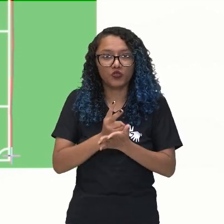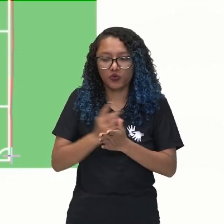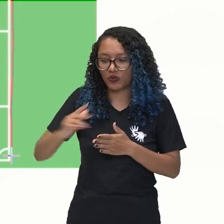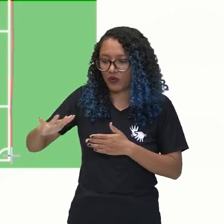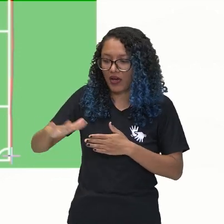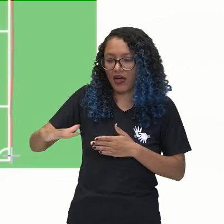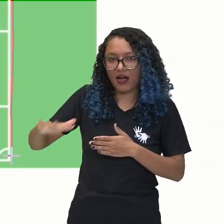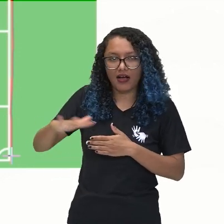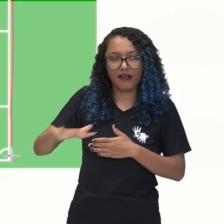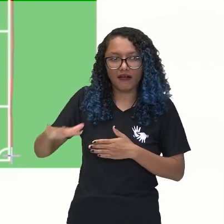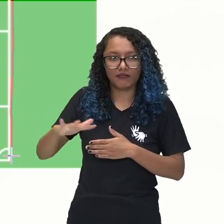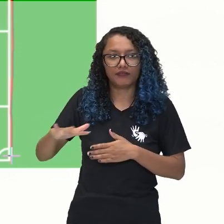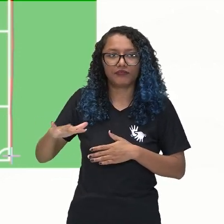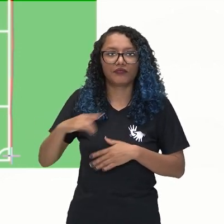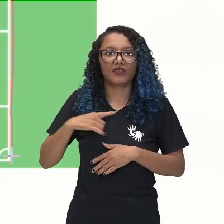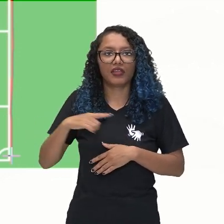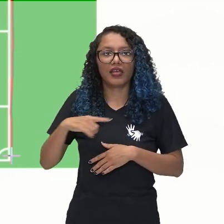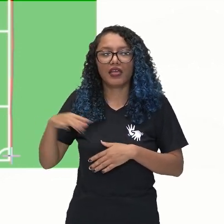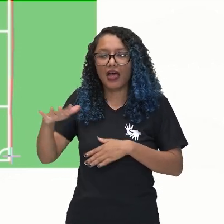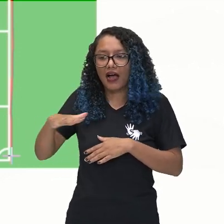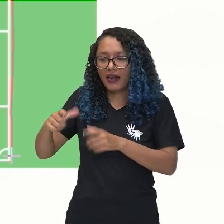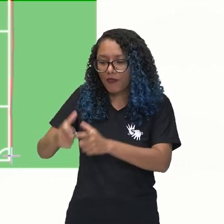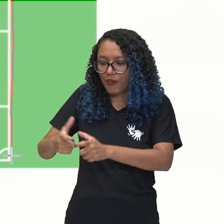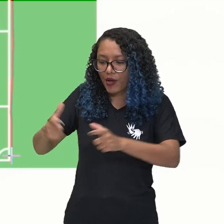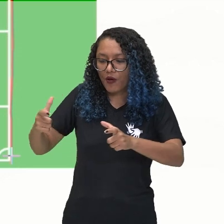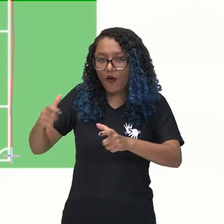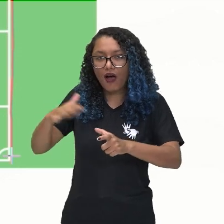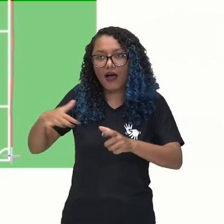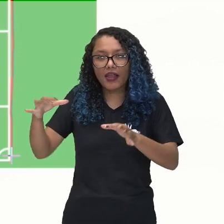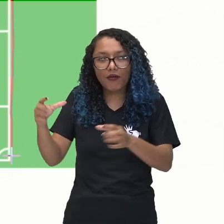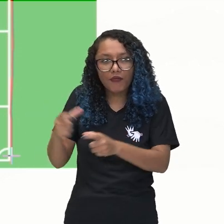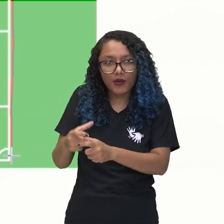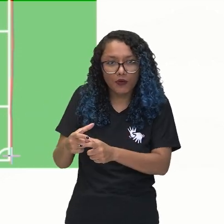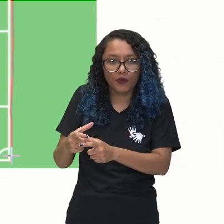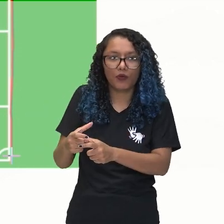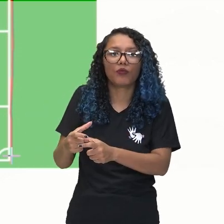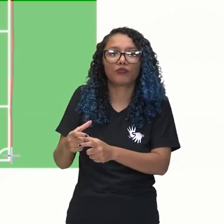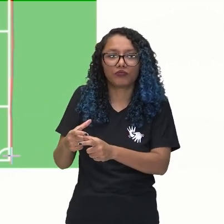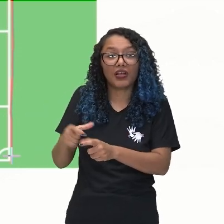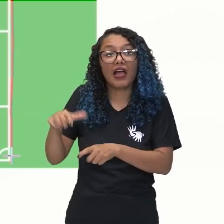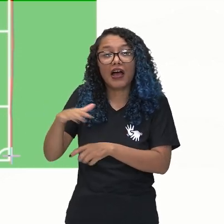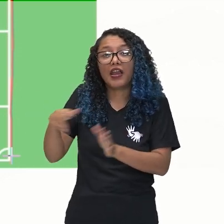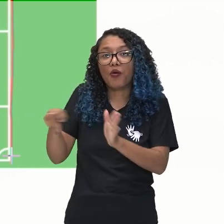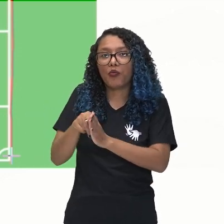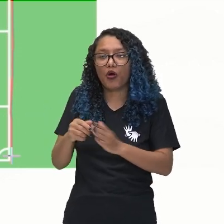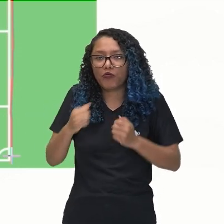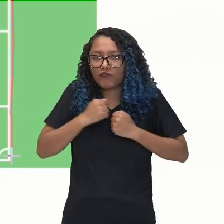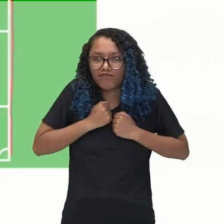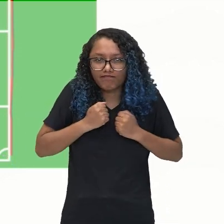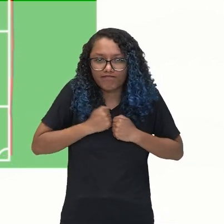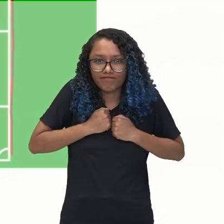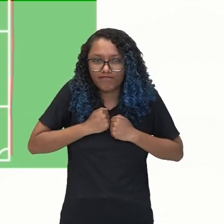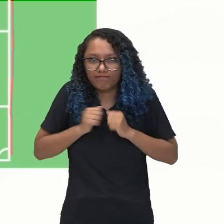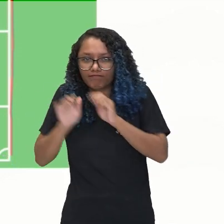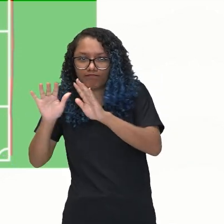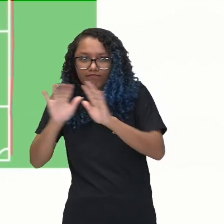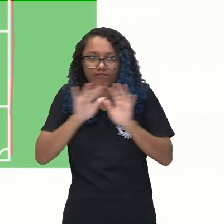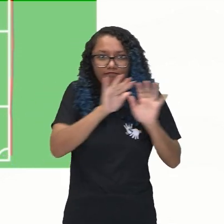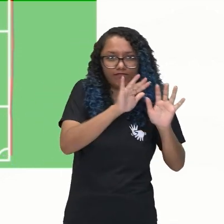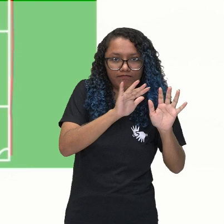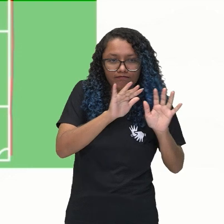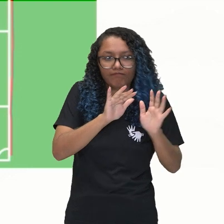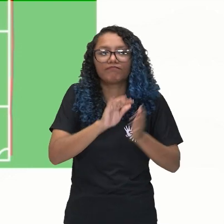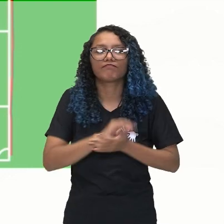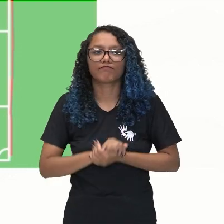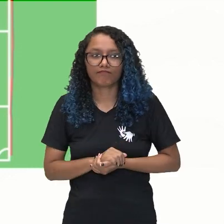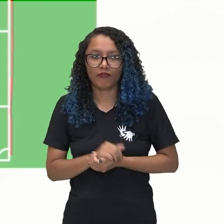a pequena e a grande área, que corresponde à área do goleiro, certo? Então nós